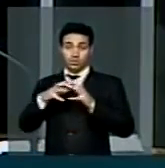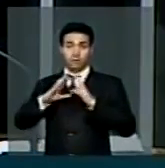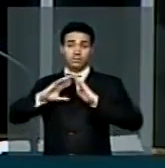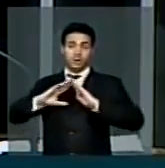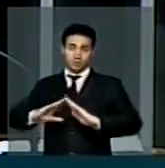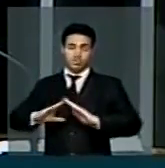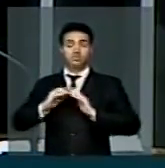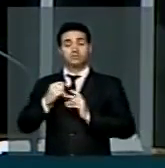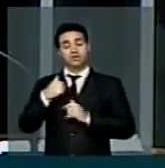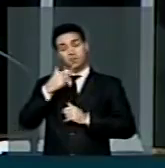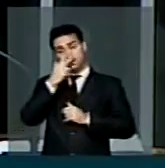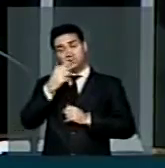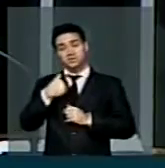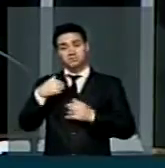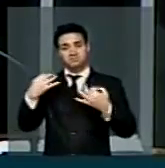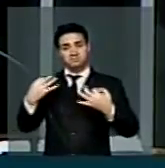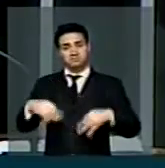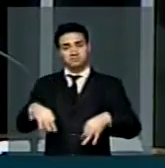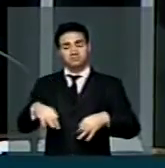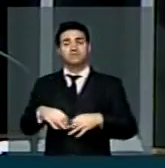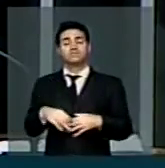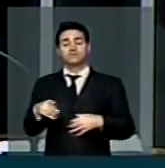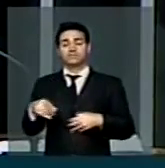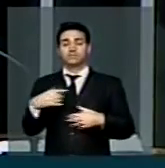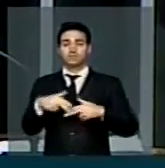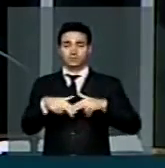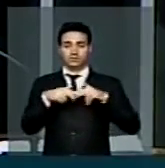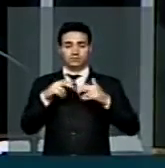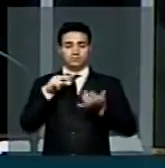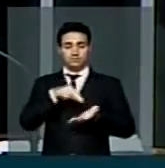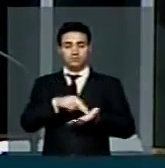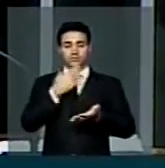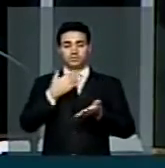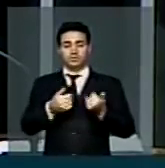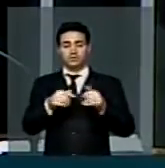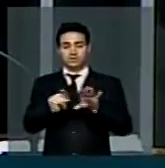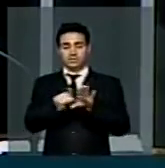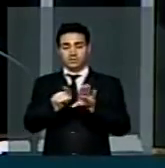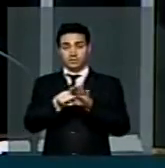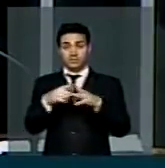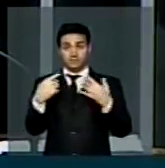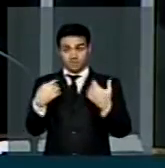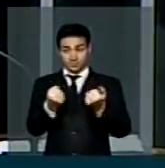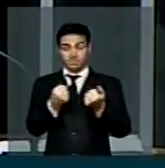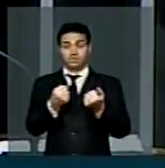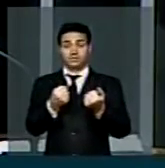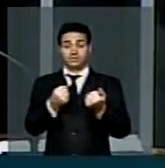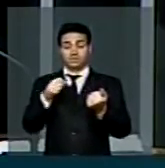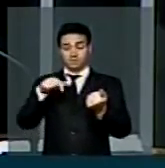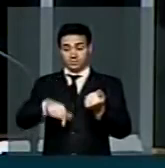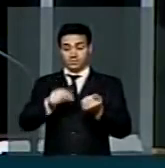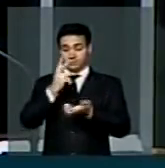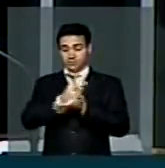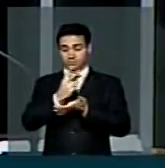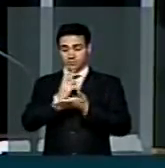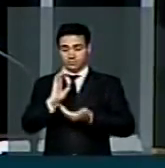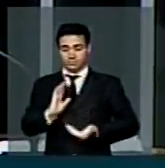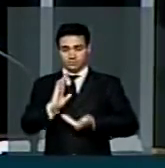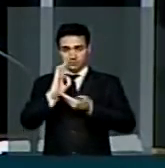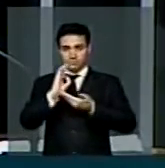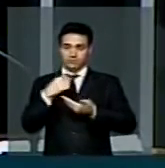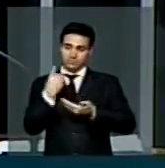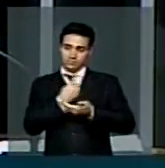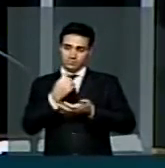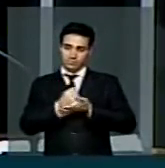achei extremamente justo. E peço aqui, então, que nós possamos aqui na Câmara Federal realmente